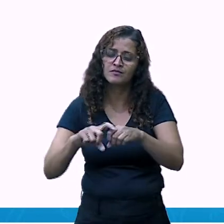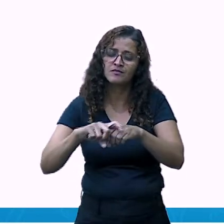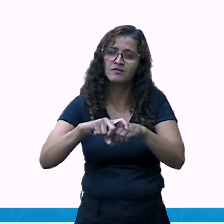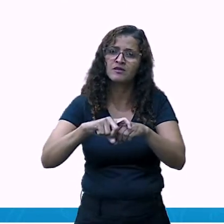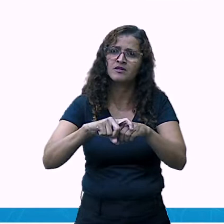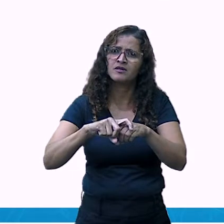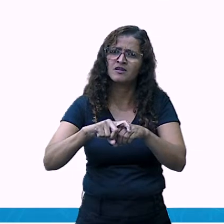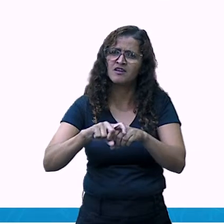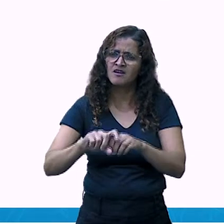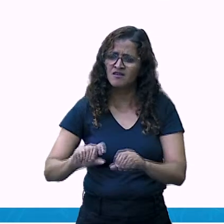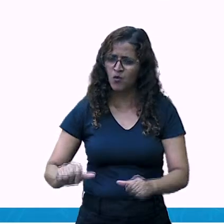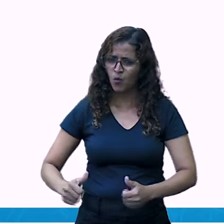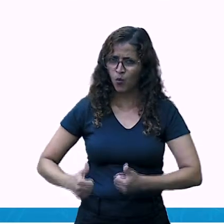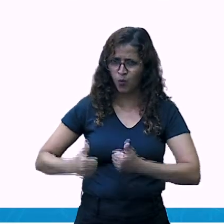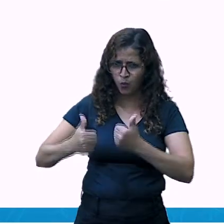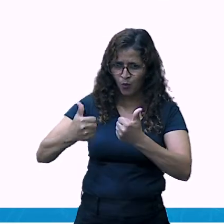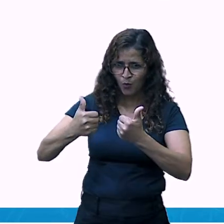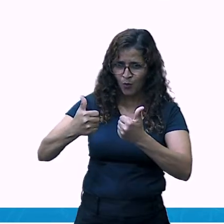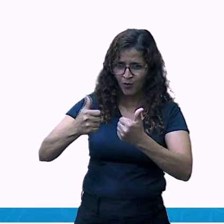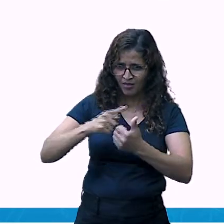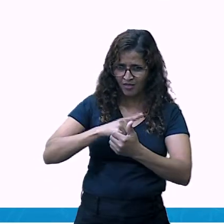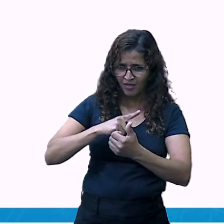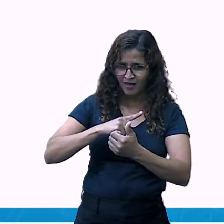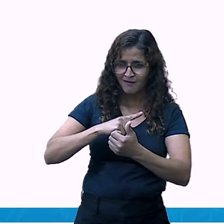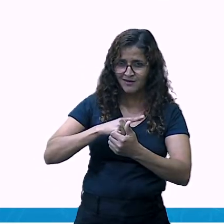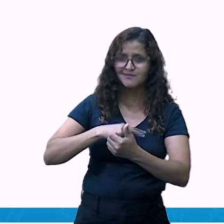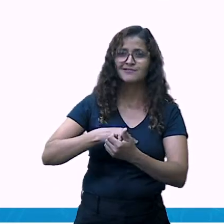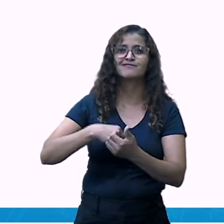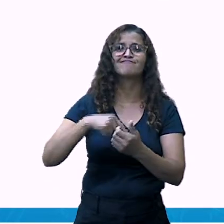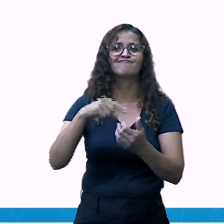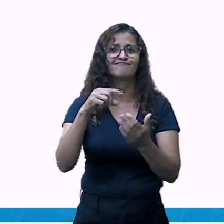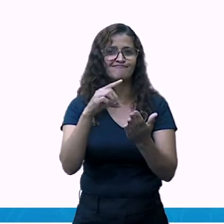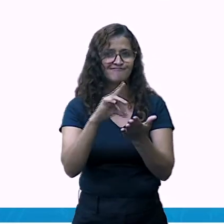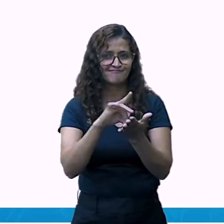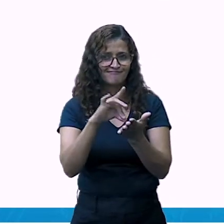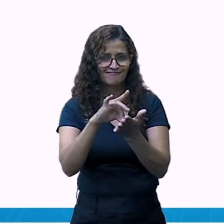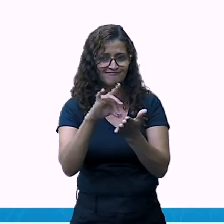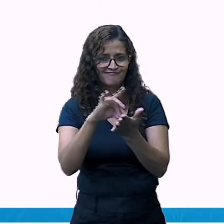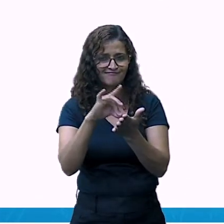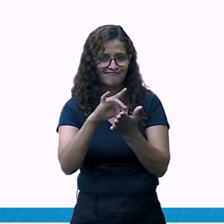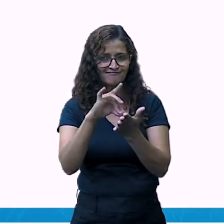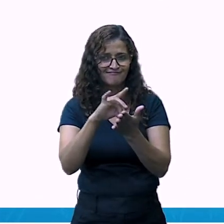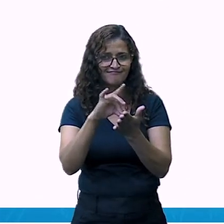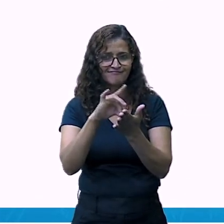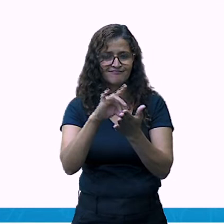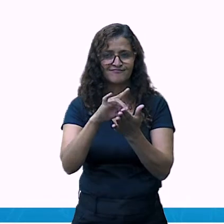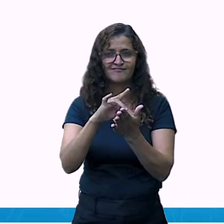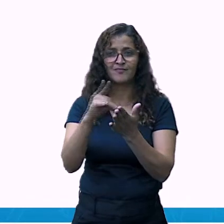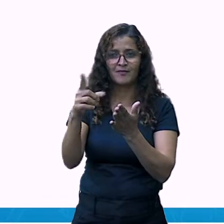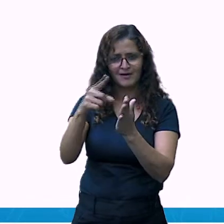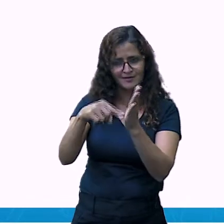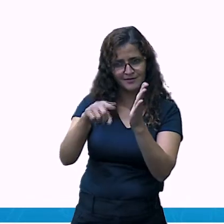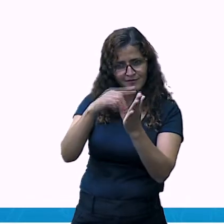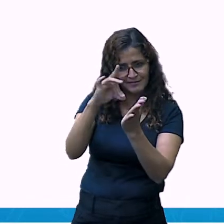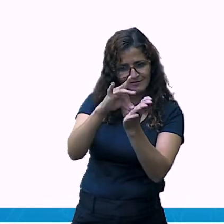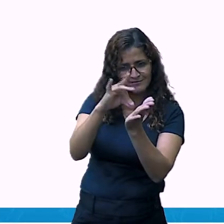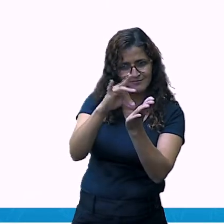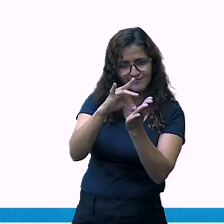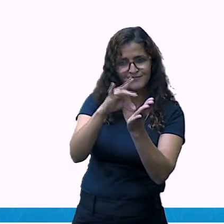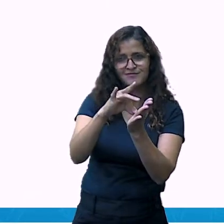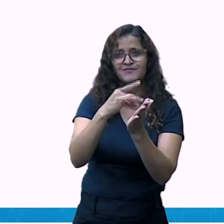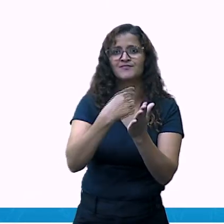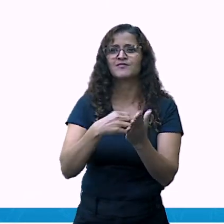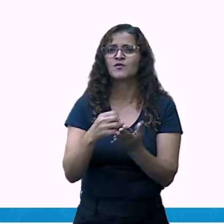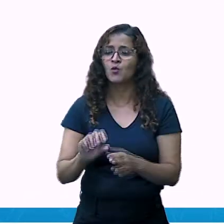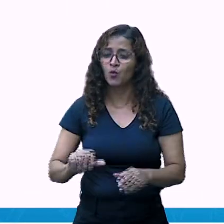aos seres humanos? Verdade. Essa descoberta aí trouxe muita vantagem, como a gente